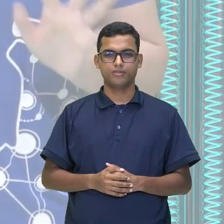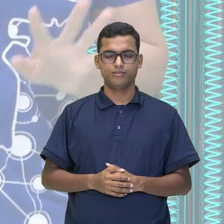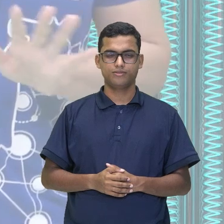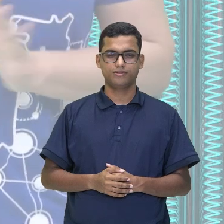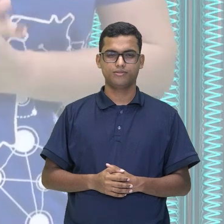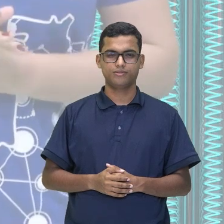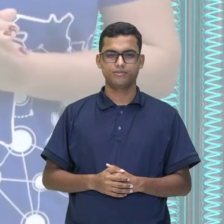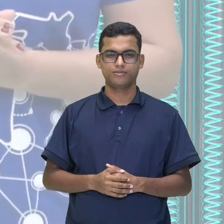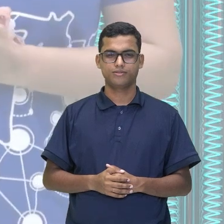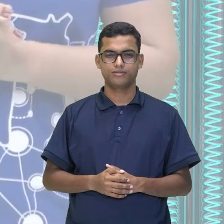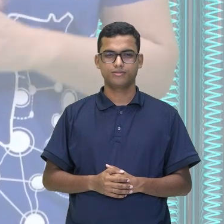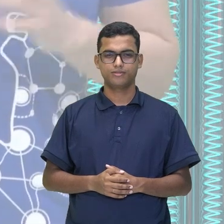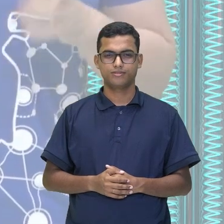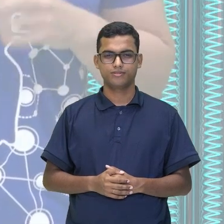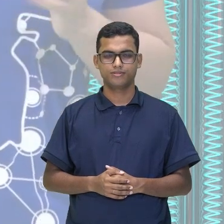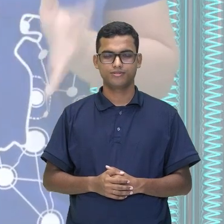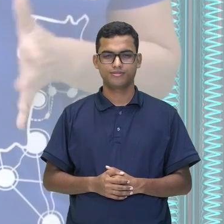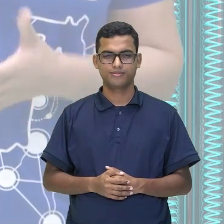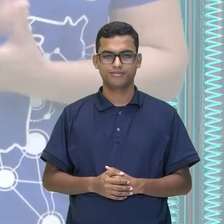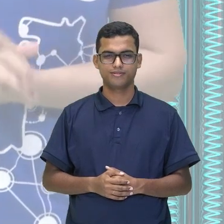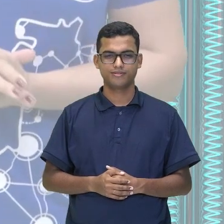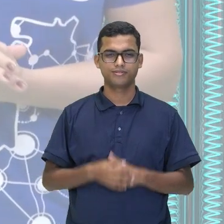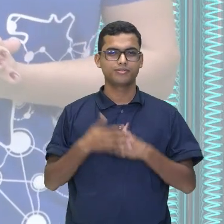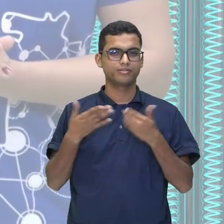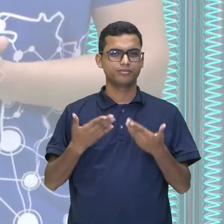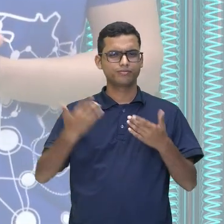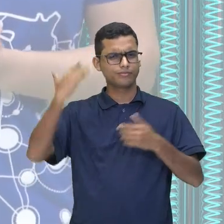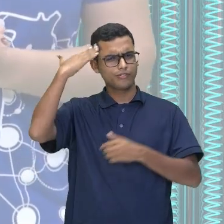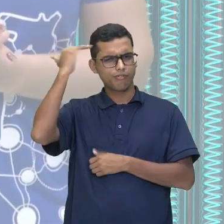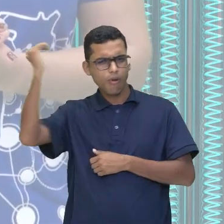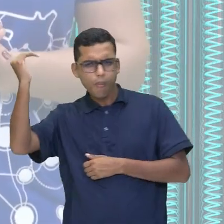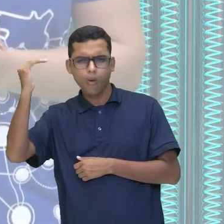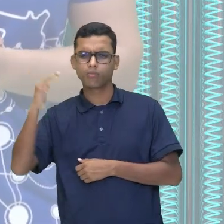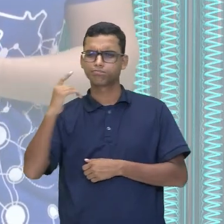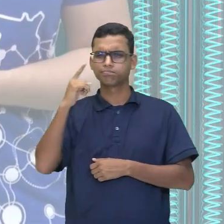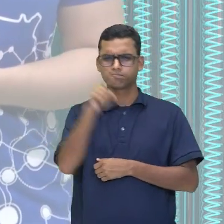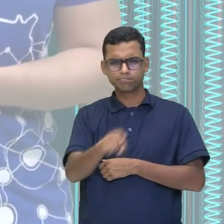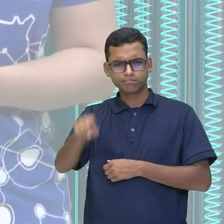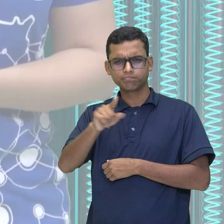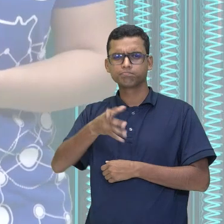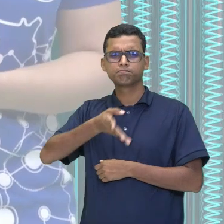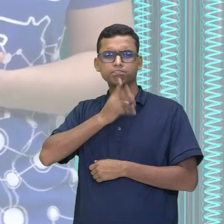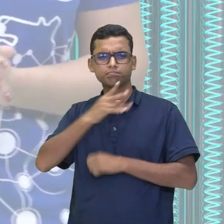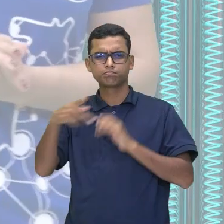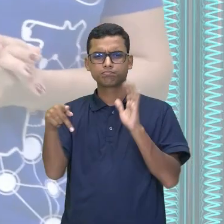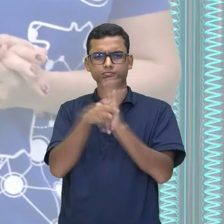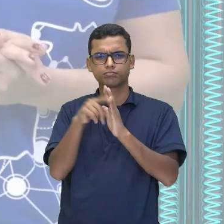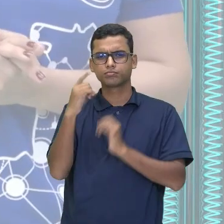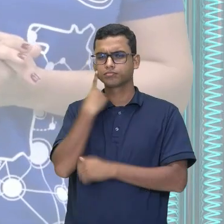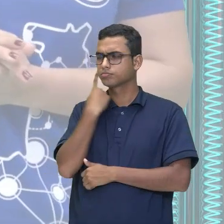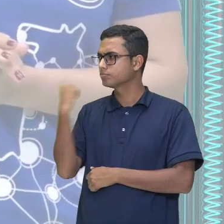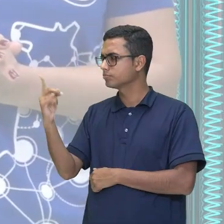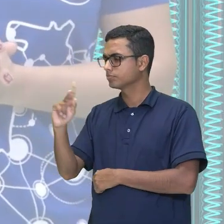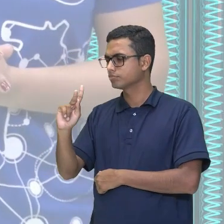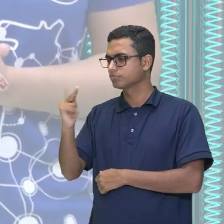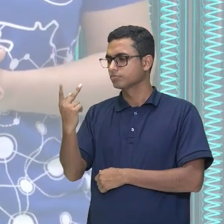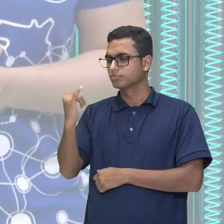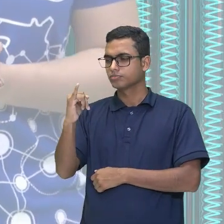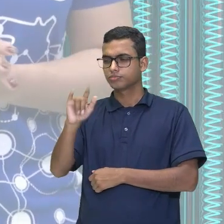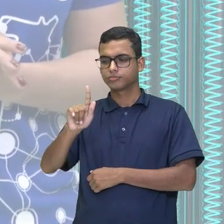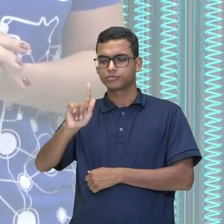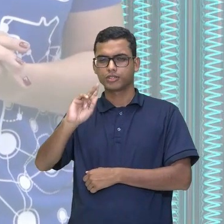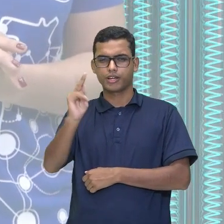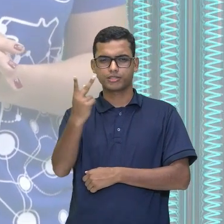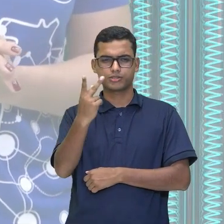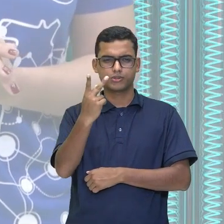né? A palavra que é bem conhecida assim no dia a dia, tá bom? Mas high school seria o ensino médio,